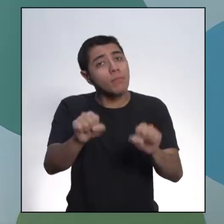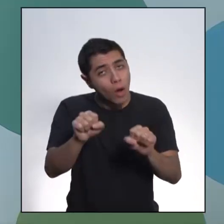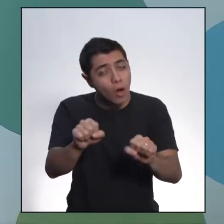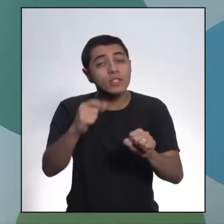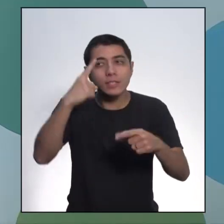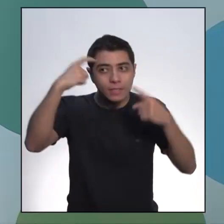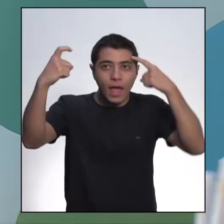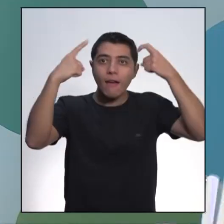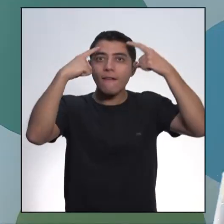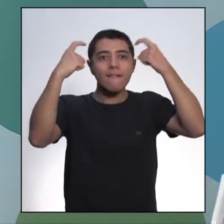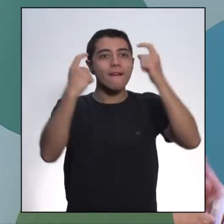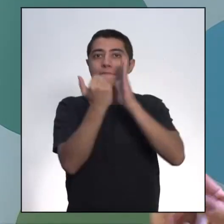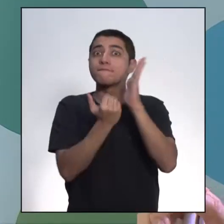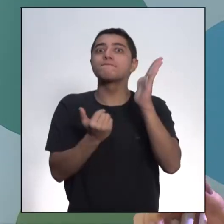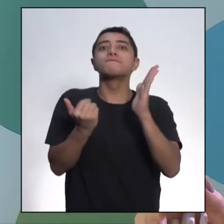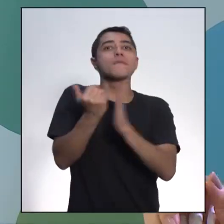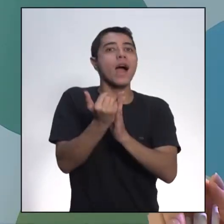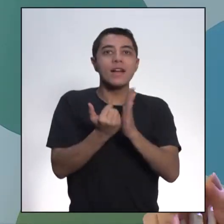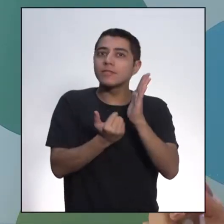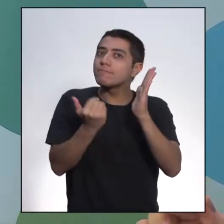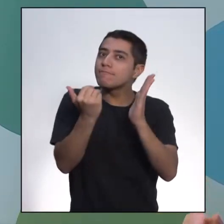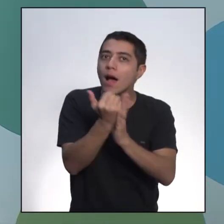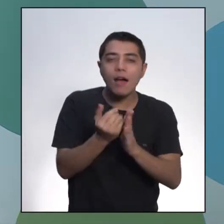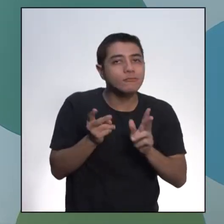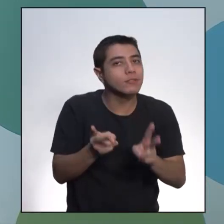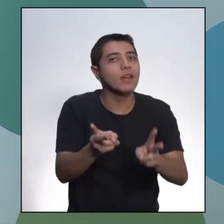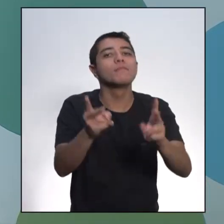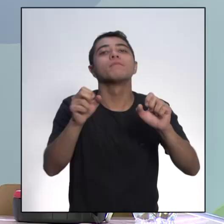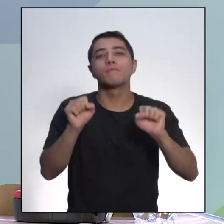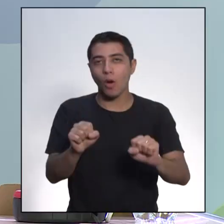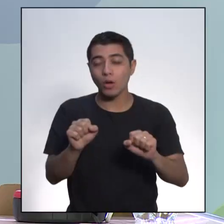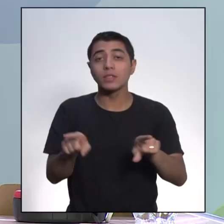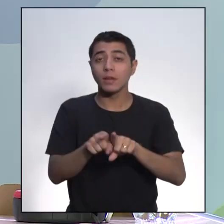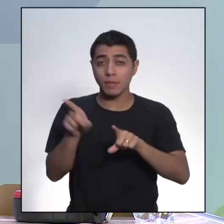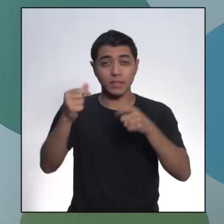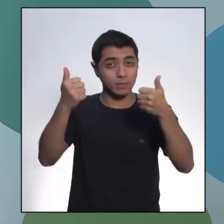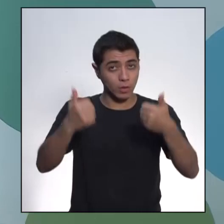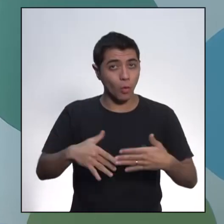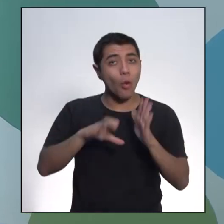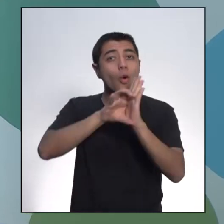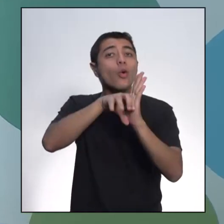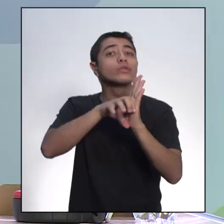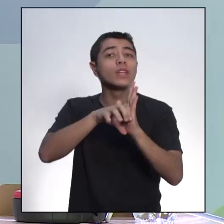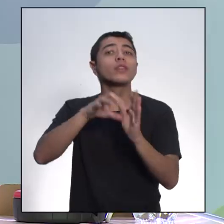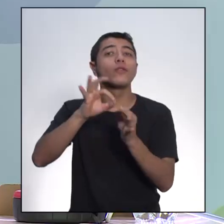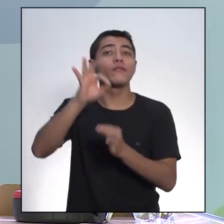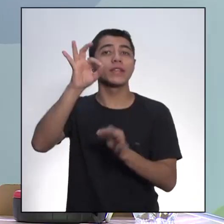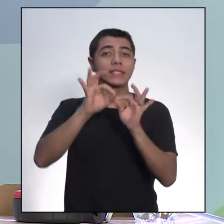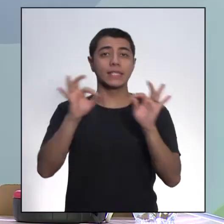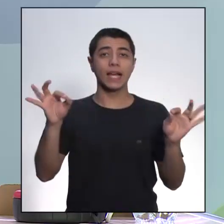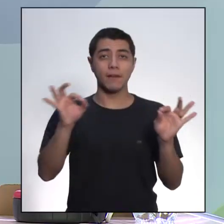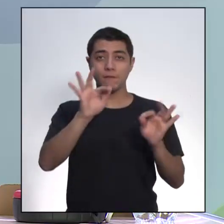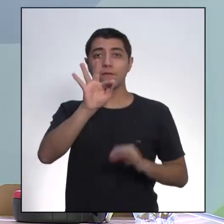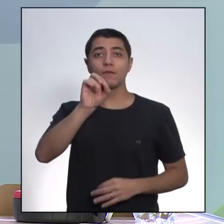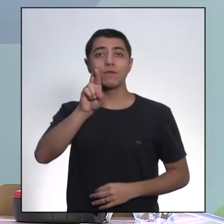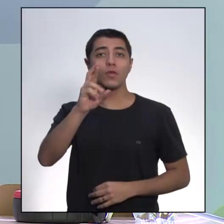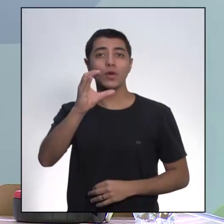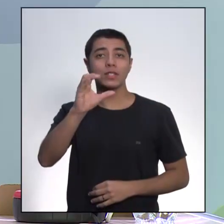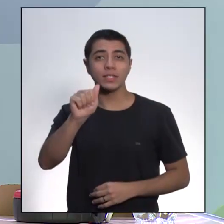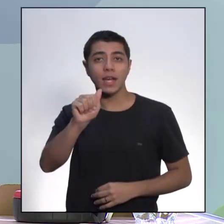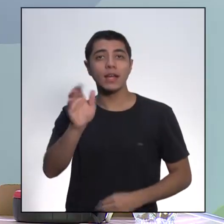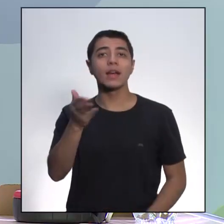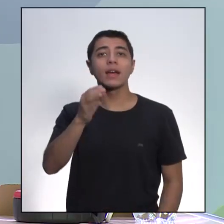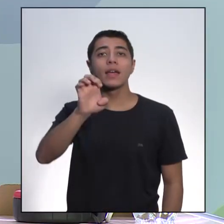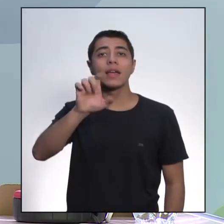mais. Trabalhou a força elástica, um conceito de física. A gente precisa lembrar vocês, né? A gente está